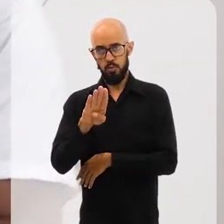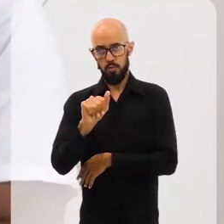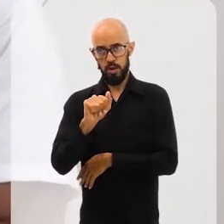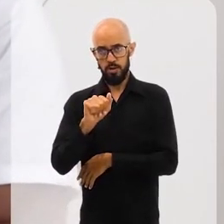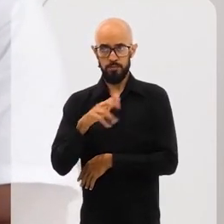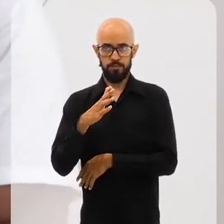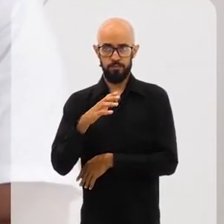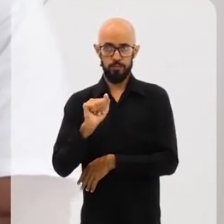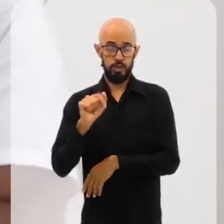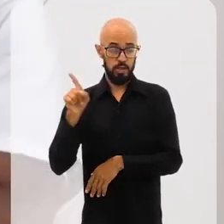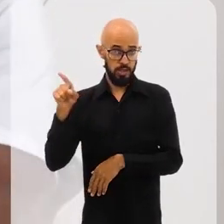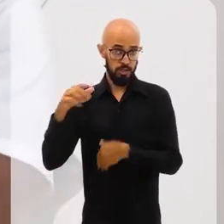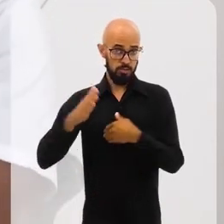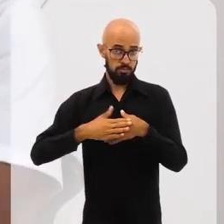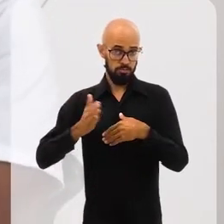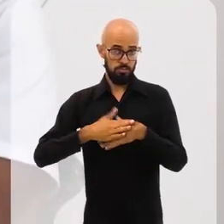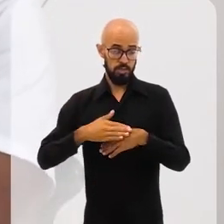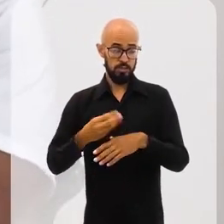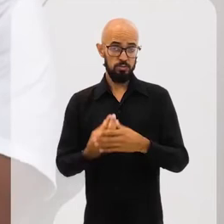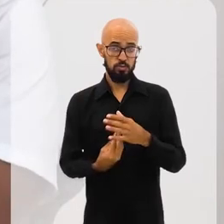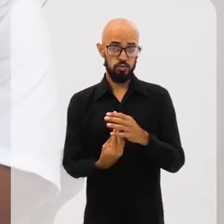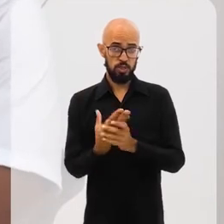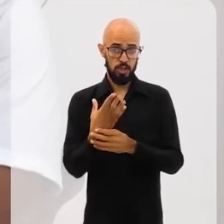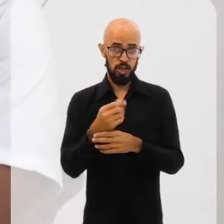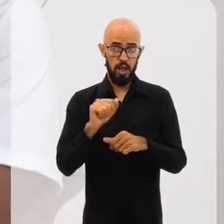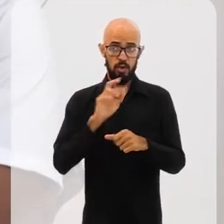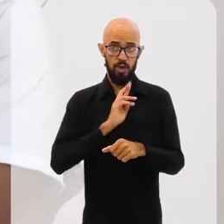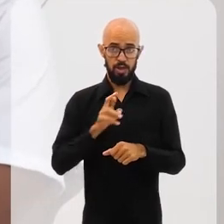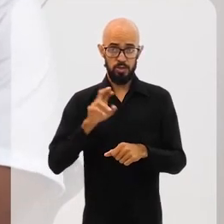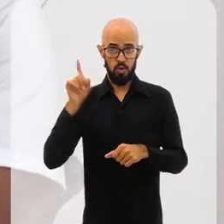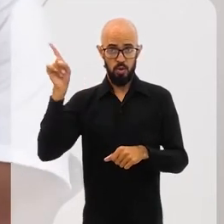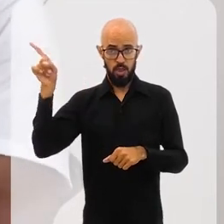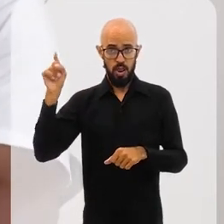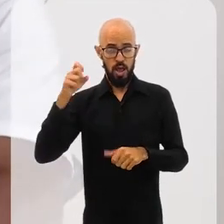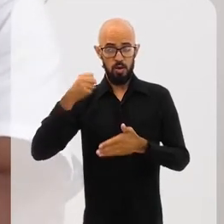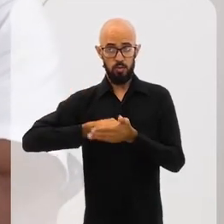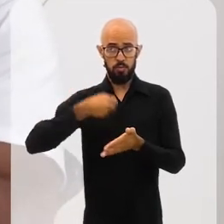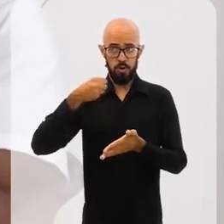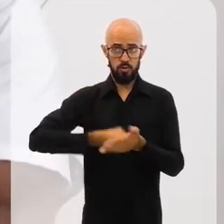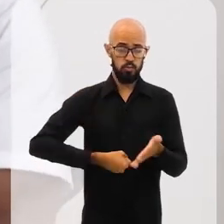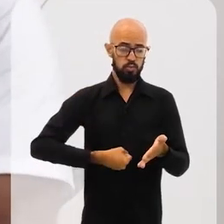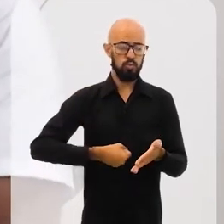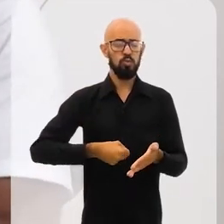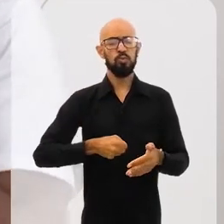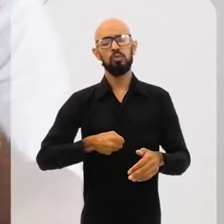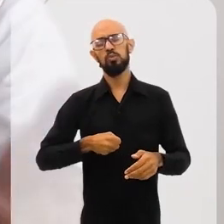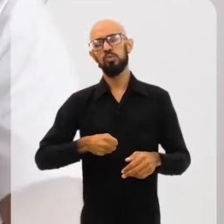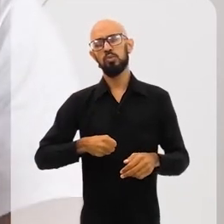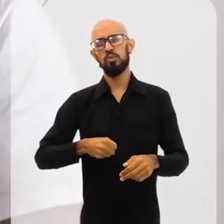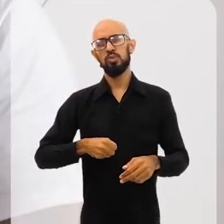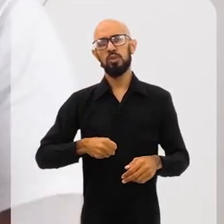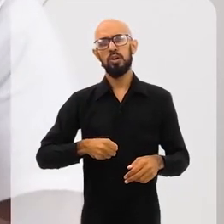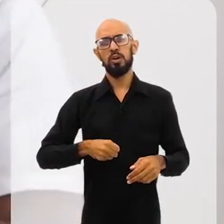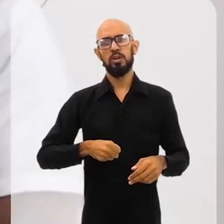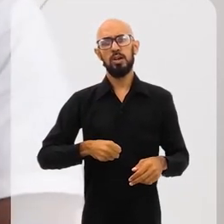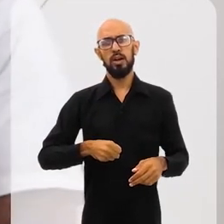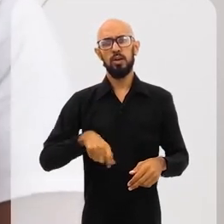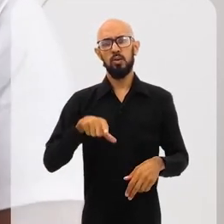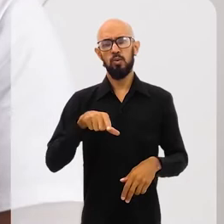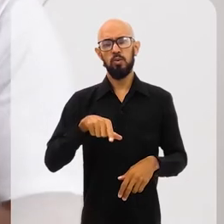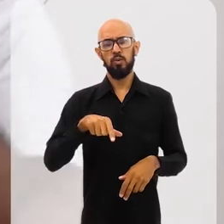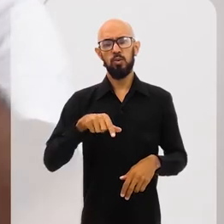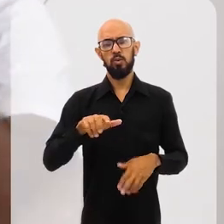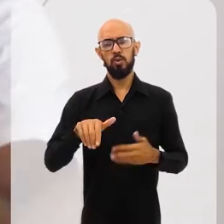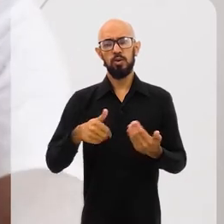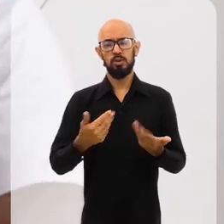sacerdotes nigerianos construíram e estabilizaram-se na ilha de Cuba, através de toda uma luta, como houve-se aqui, de quilombo e